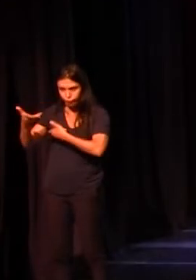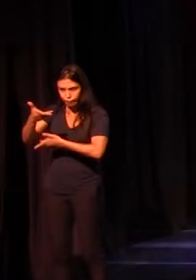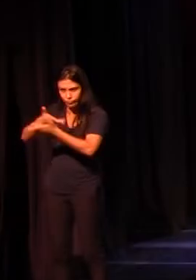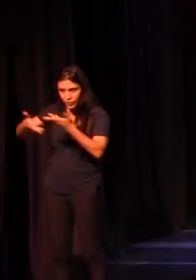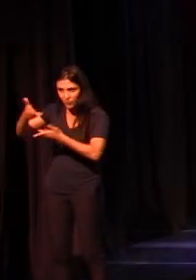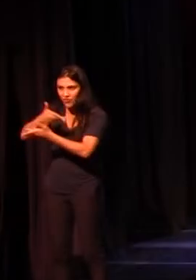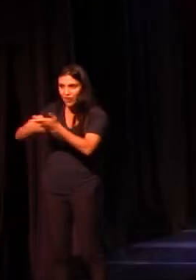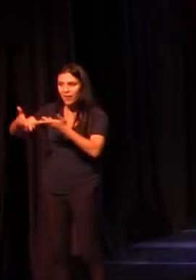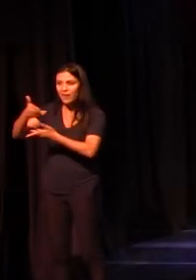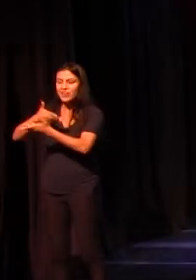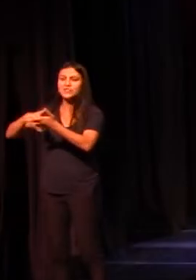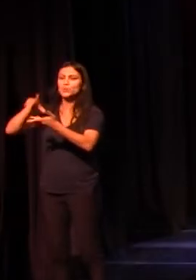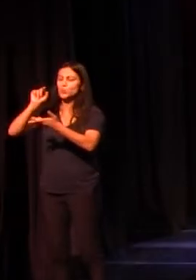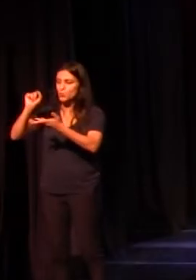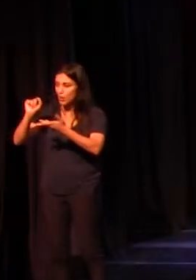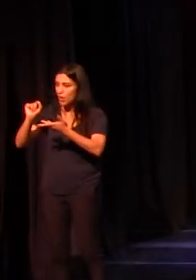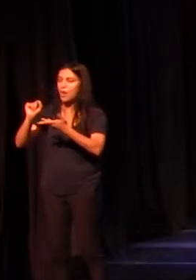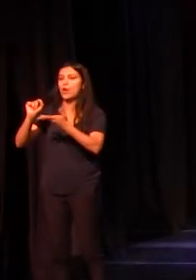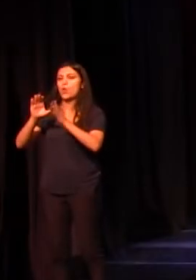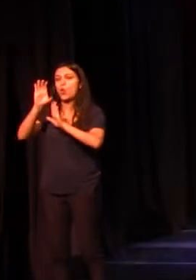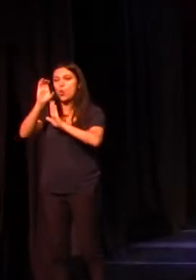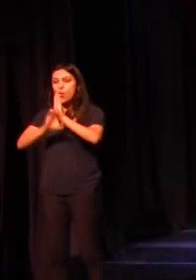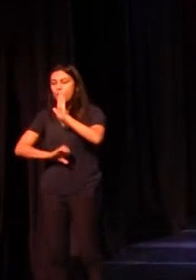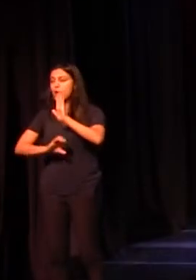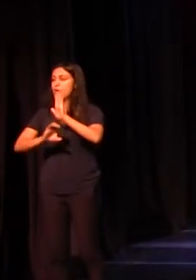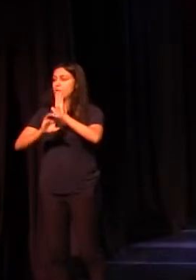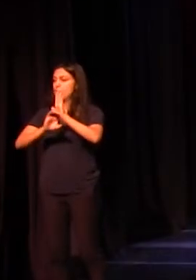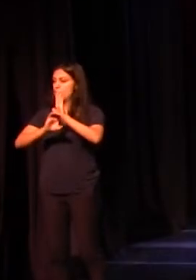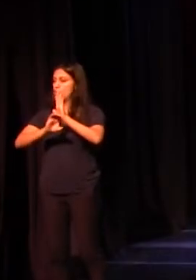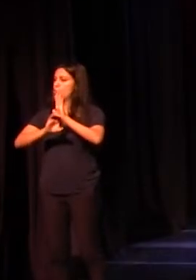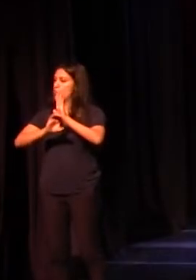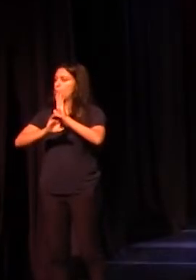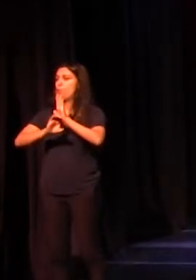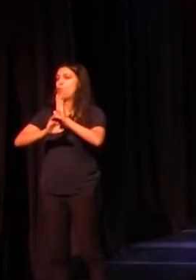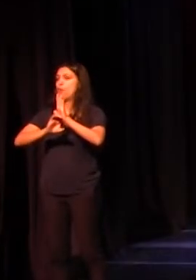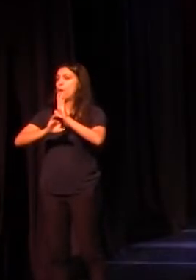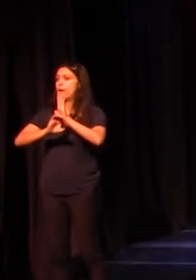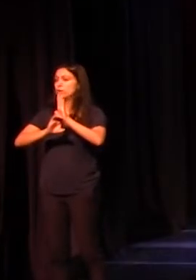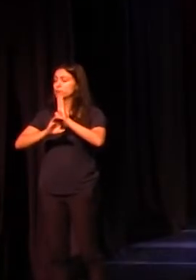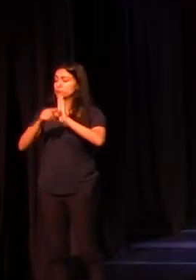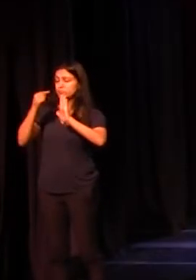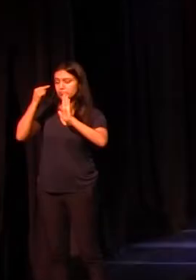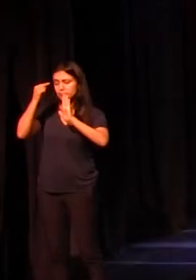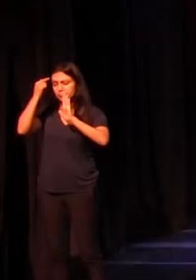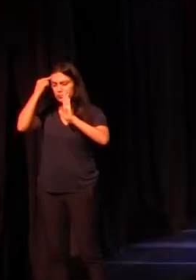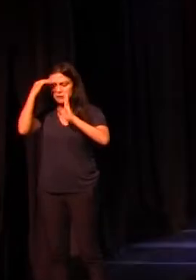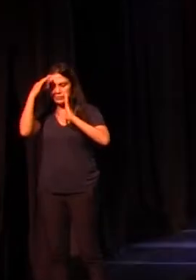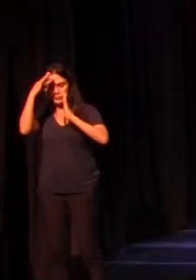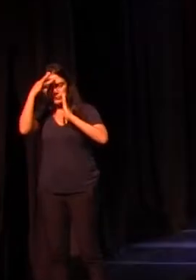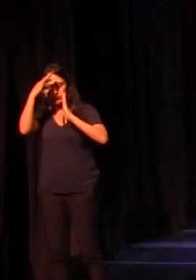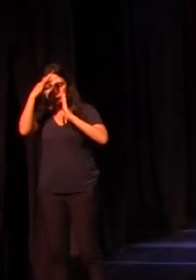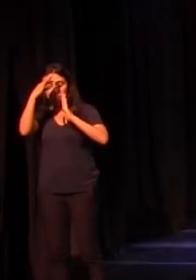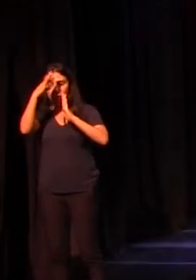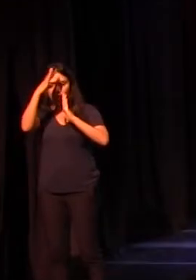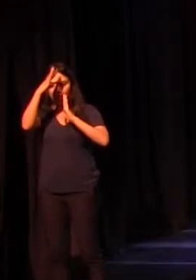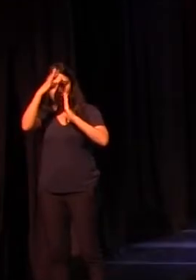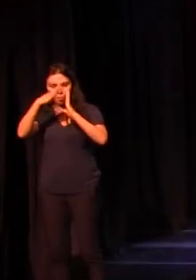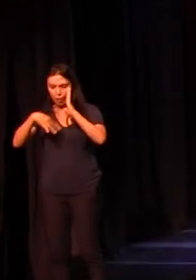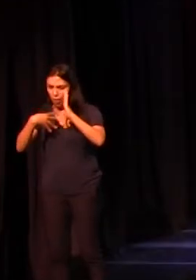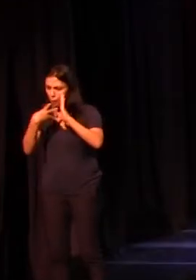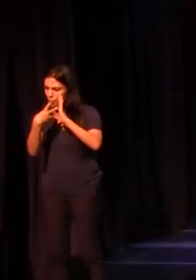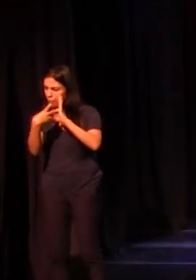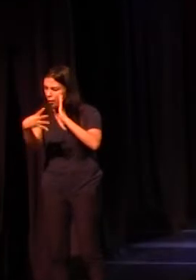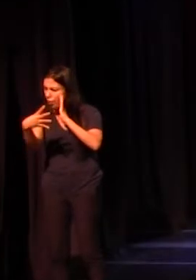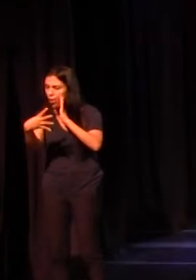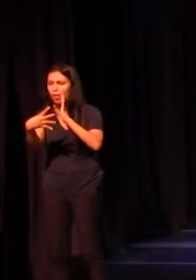relação a isso, que também eu tenho que trabalhar com o currículo não na questão linear, né, e sim na questão espiral, na questão